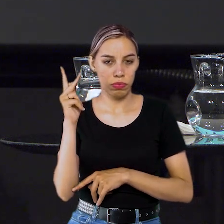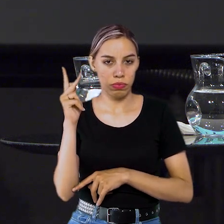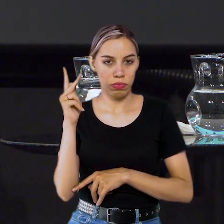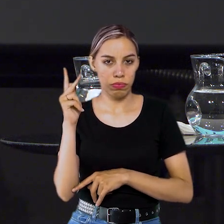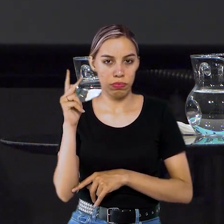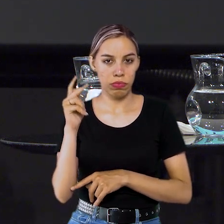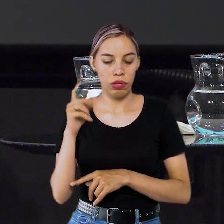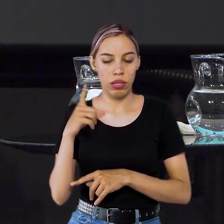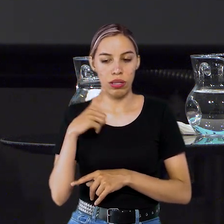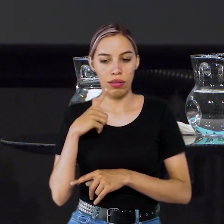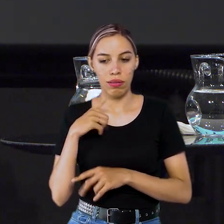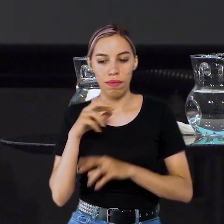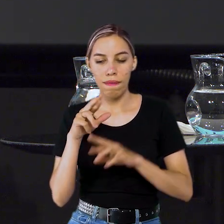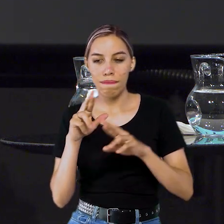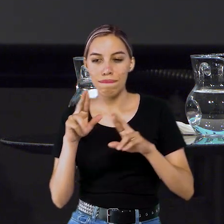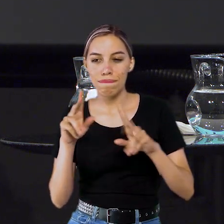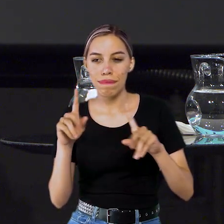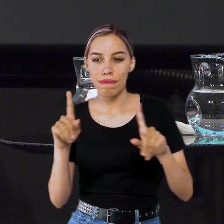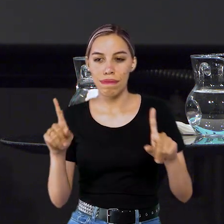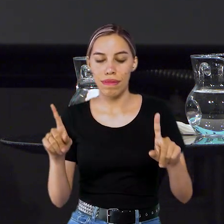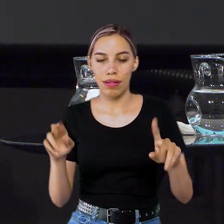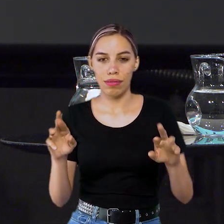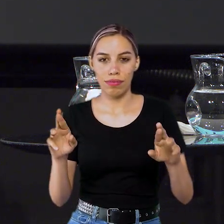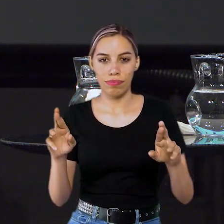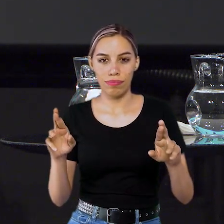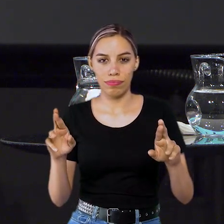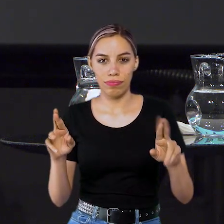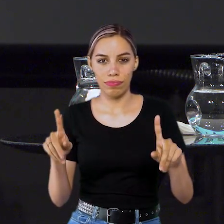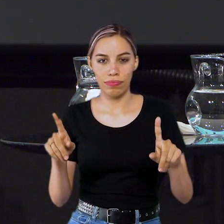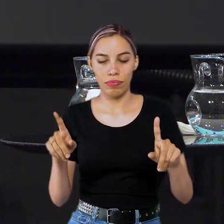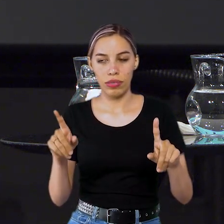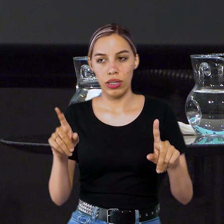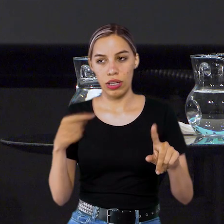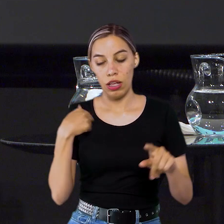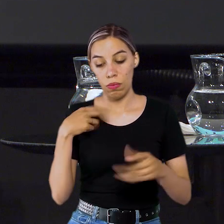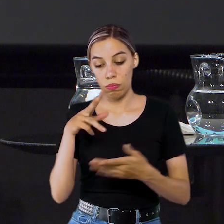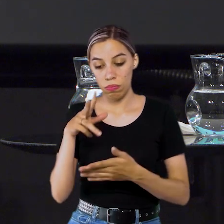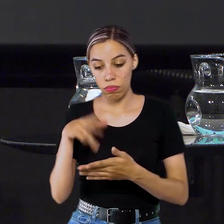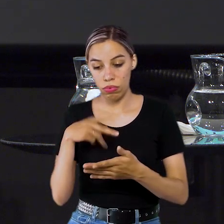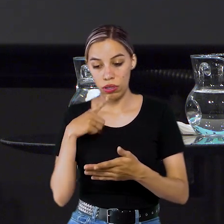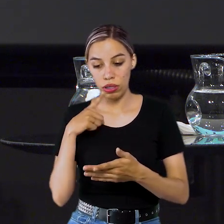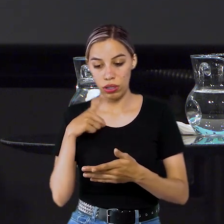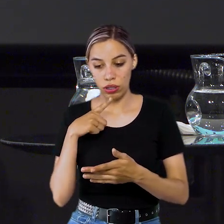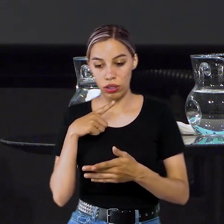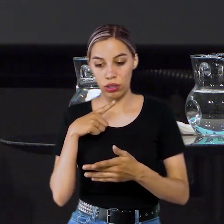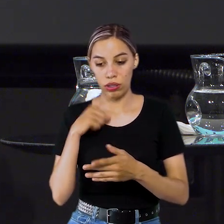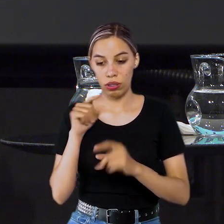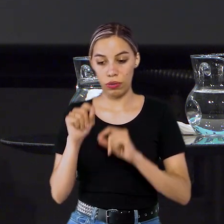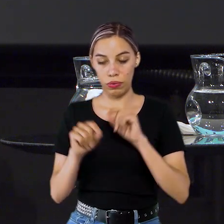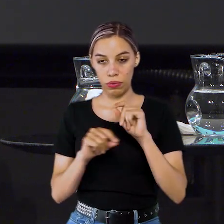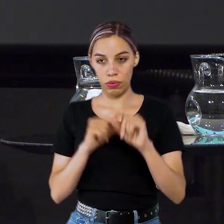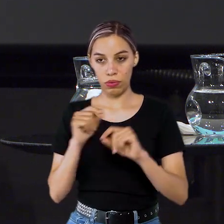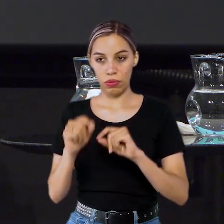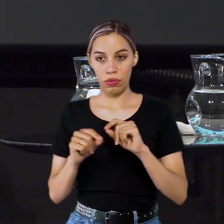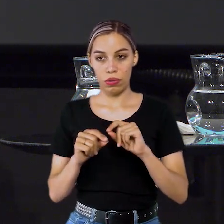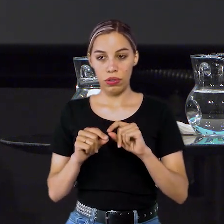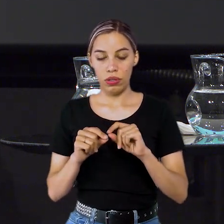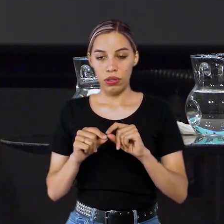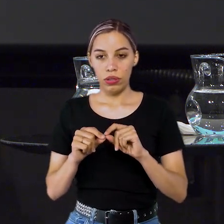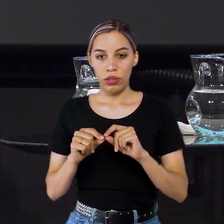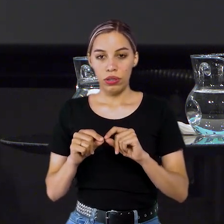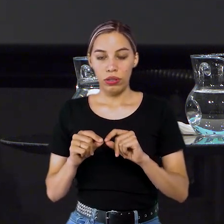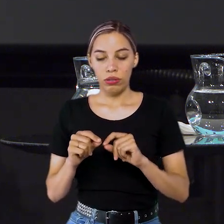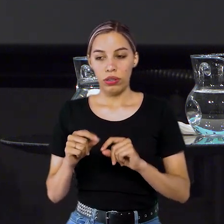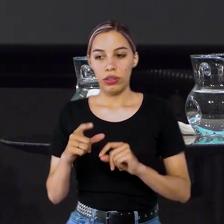aconteceram, tem várias teorias que eles contam, né? Que algumas falam que era